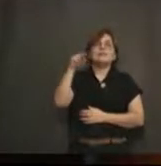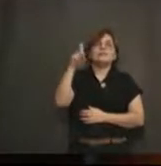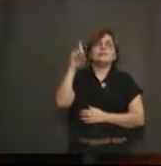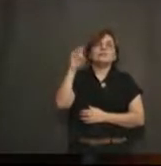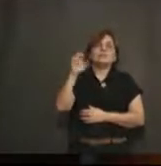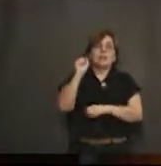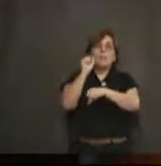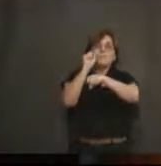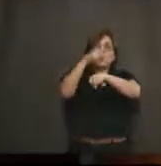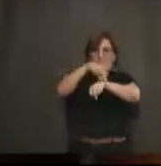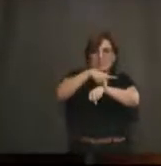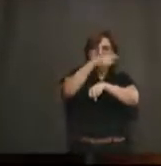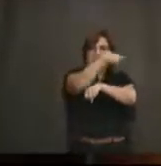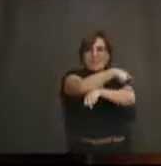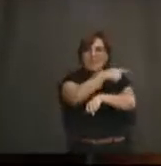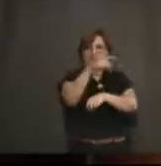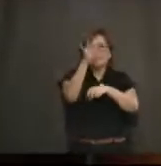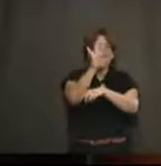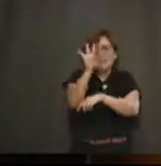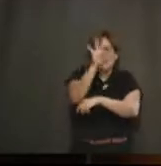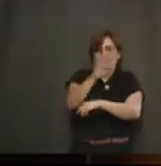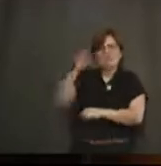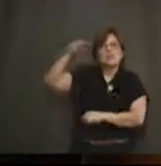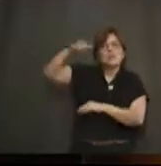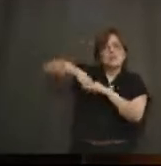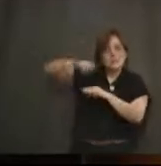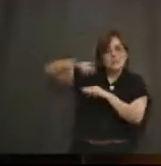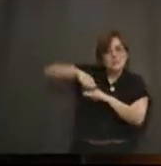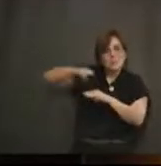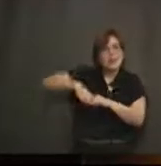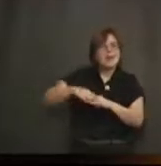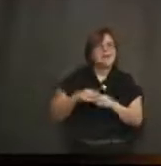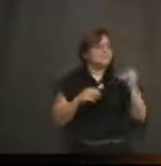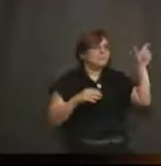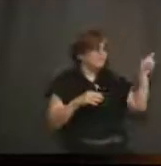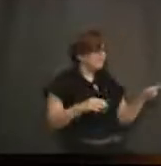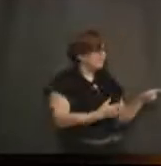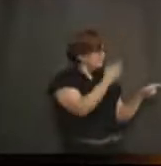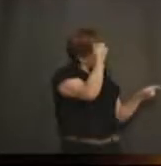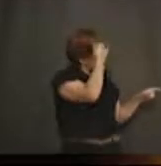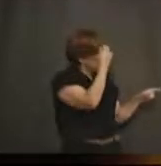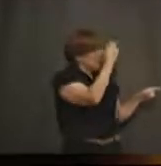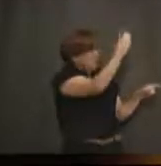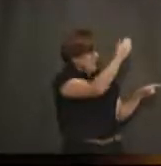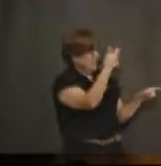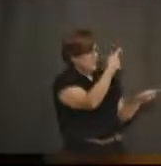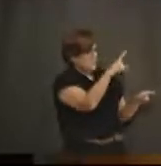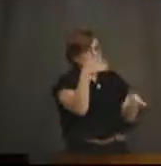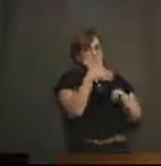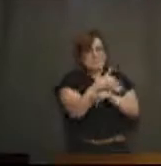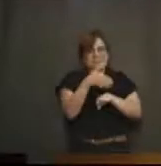Naturais da Faculdade de Matemática da Universidade Federal do Pará. Professor, muito obrigado pela sua presença.